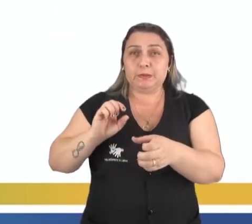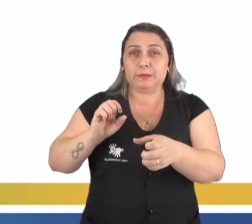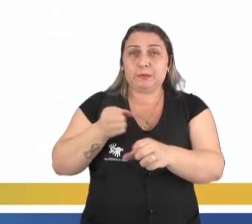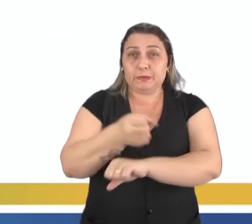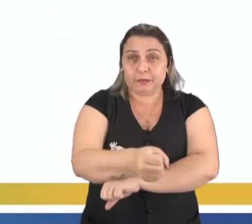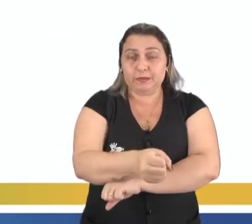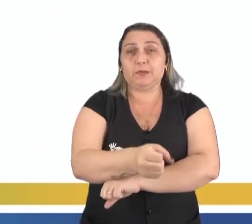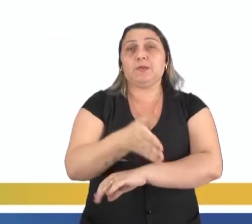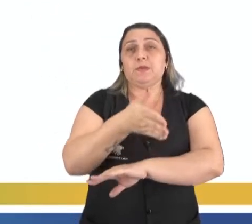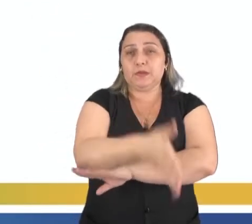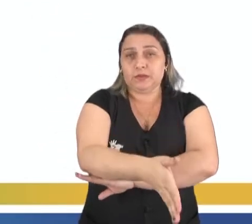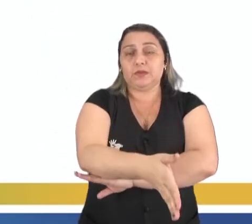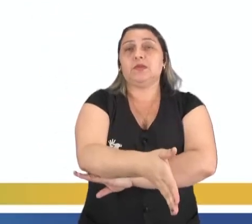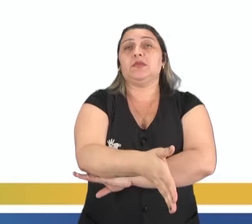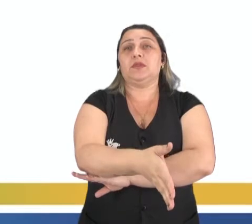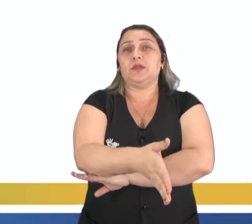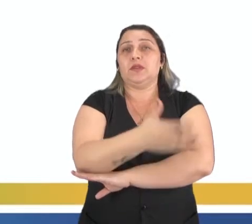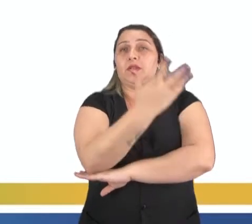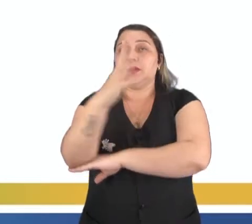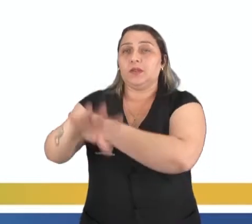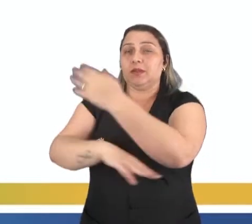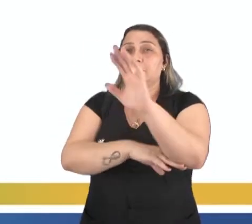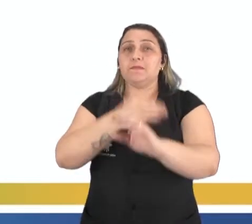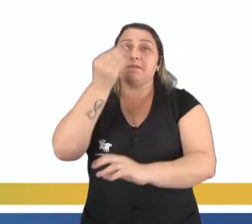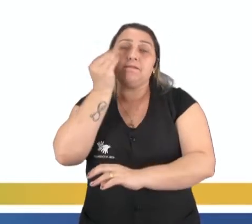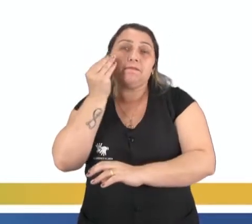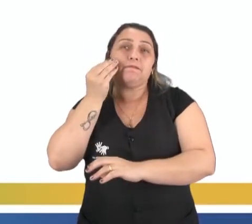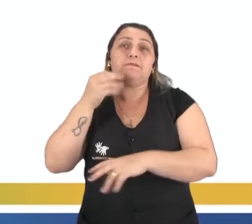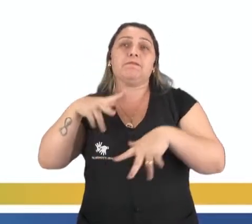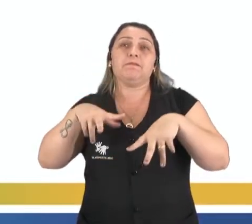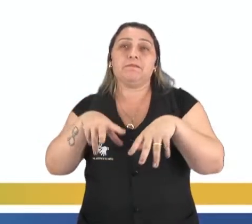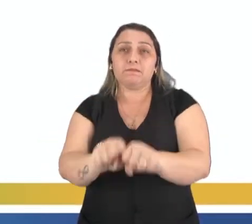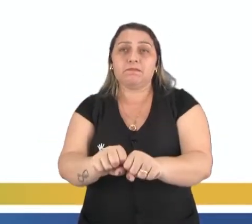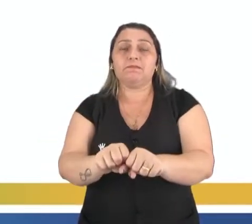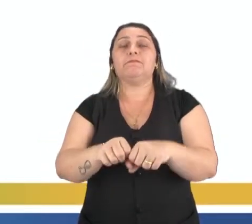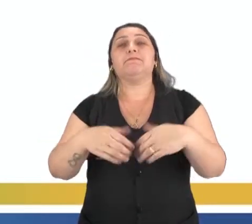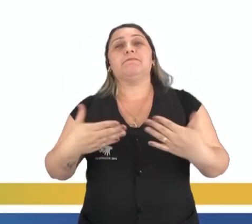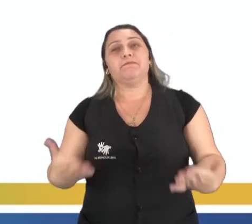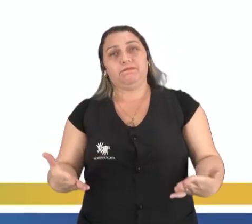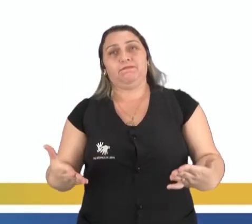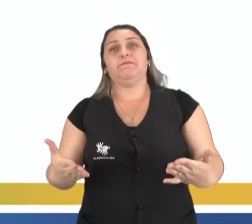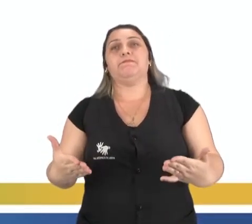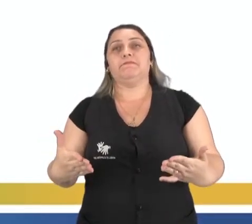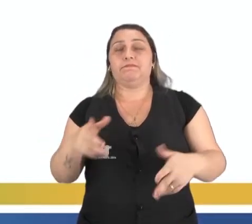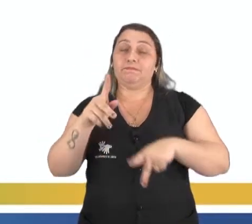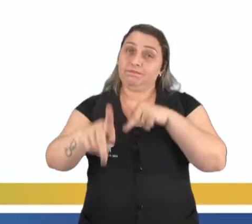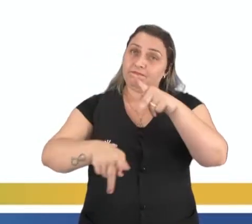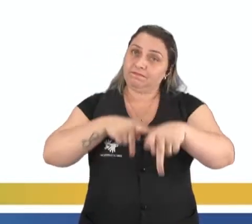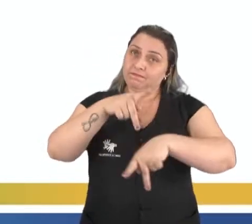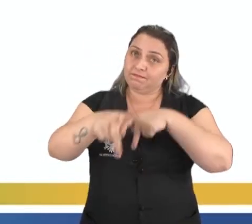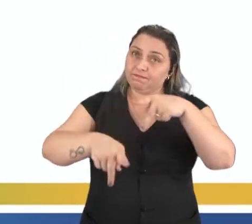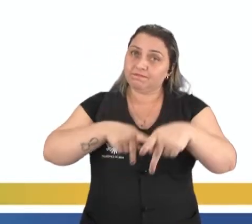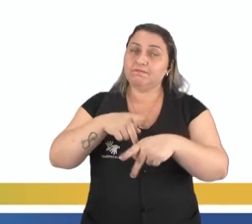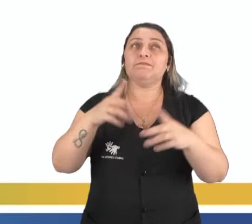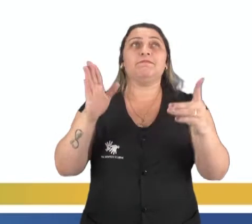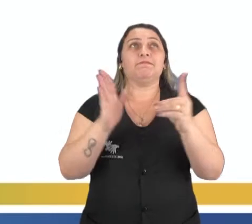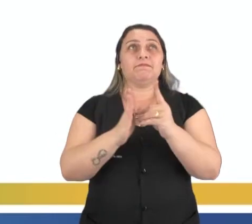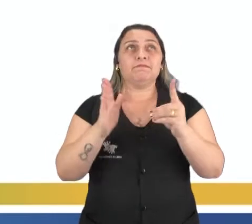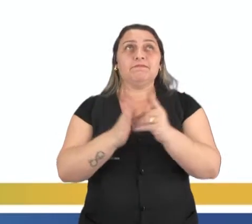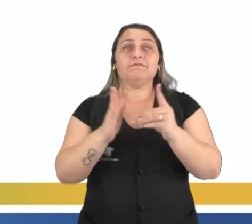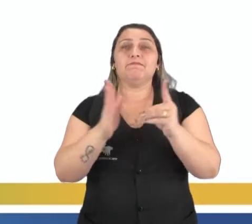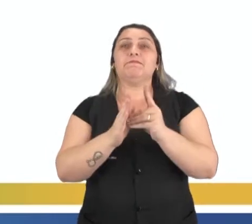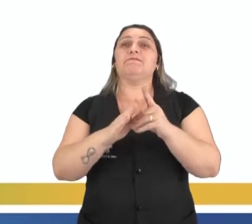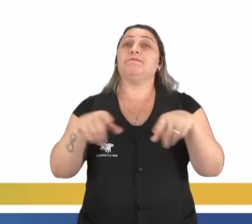no interior das matas, tentando conquistar mais terras e mais terras. Então, muitas das populações indígenas que